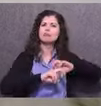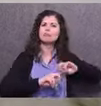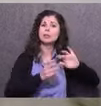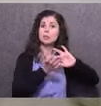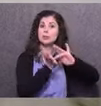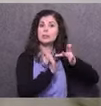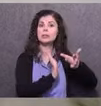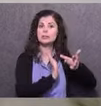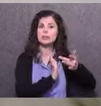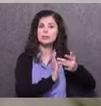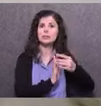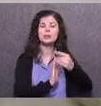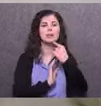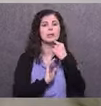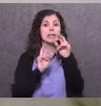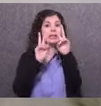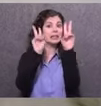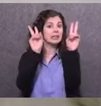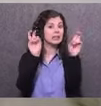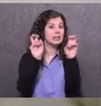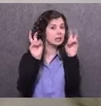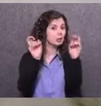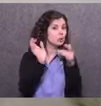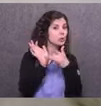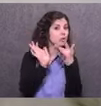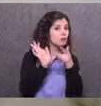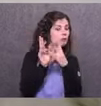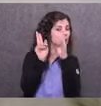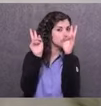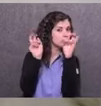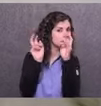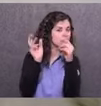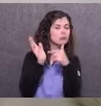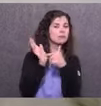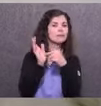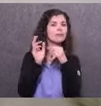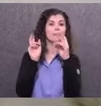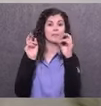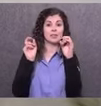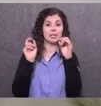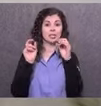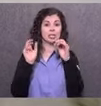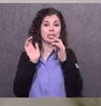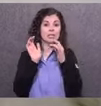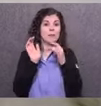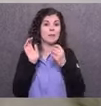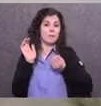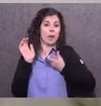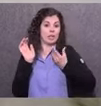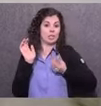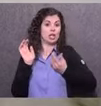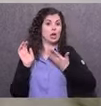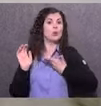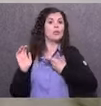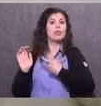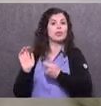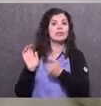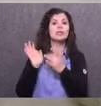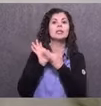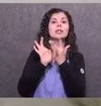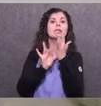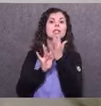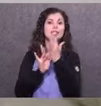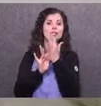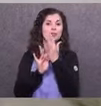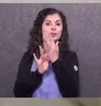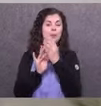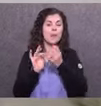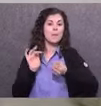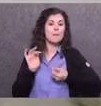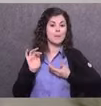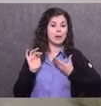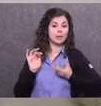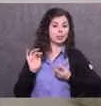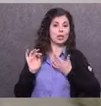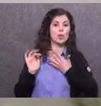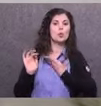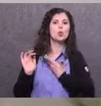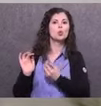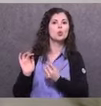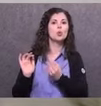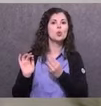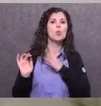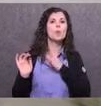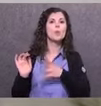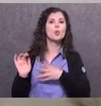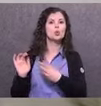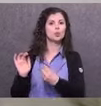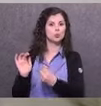Esse livro intitulava-se Paixão de Cristo, Paixão do Mundo, onde mostra